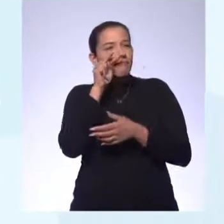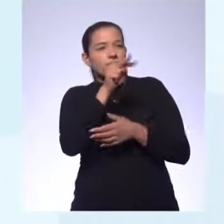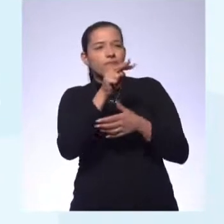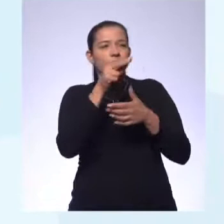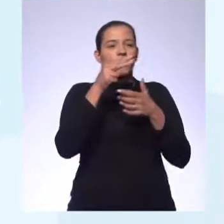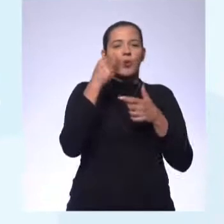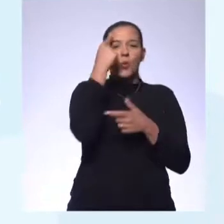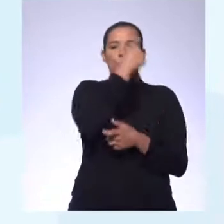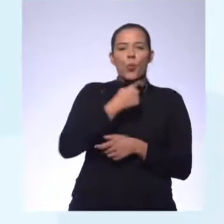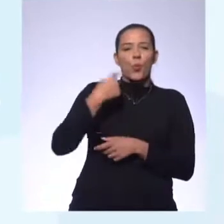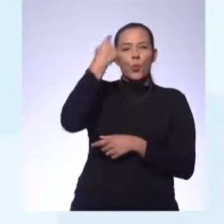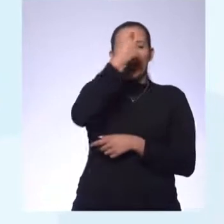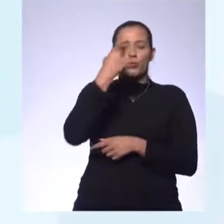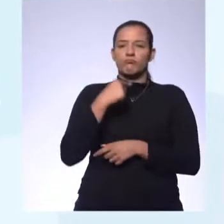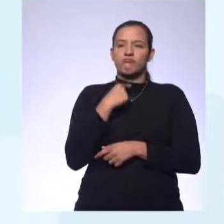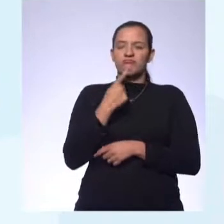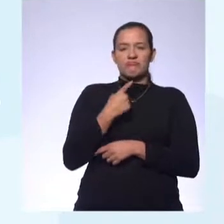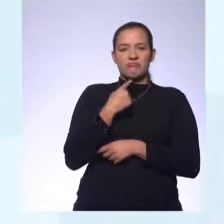seu incógnito.